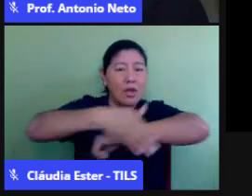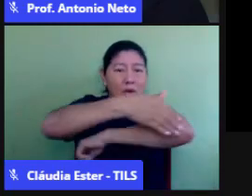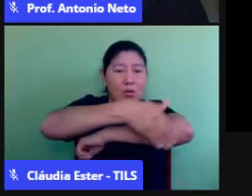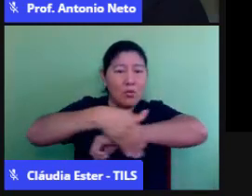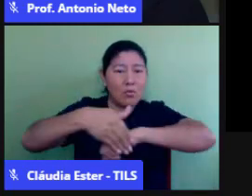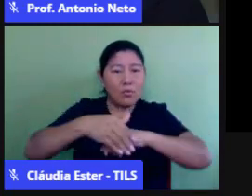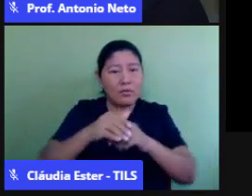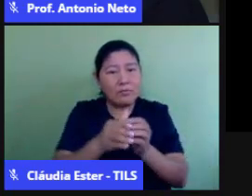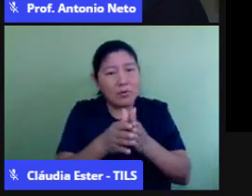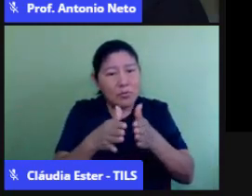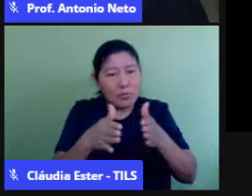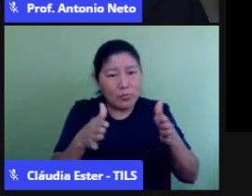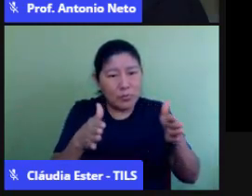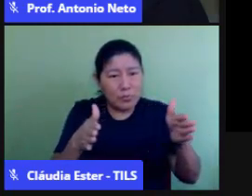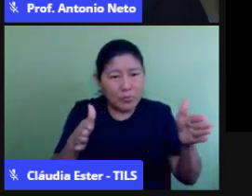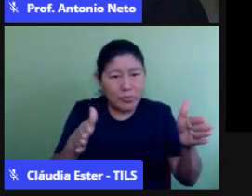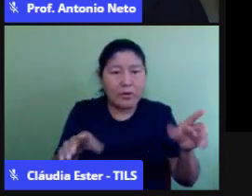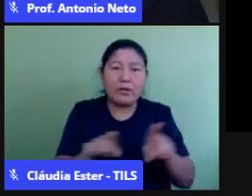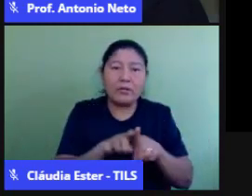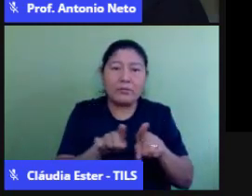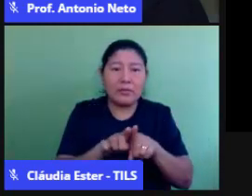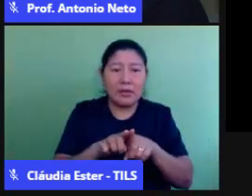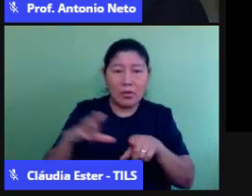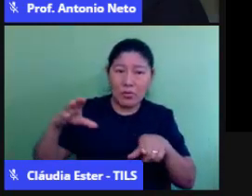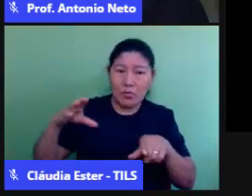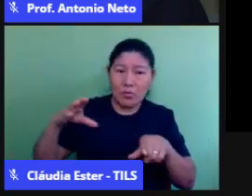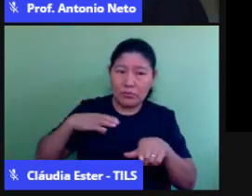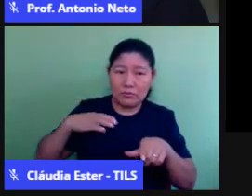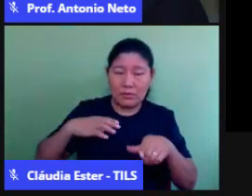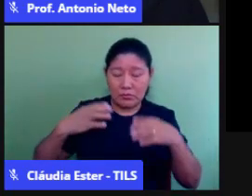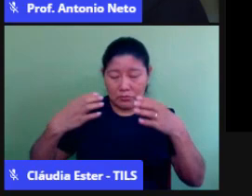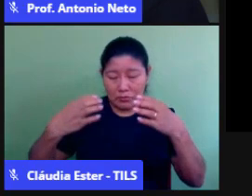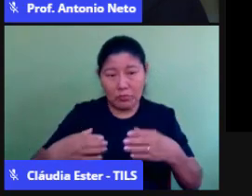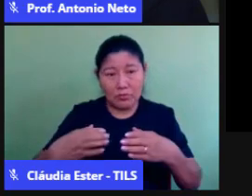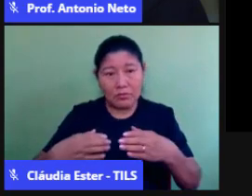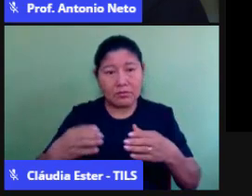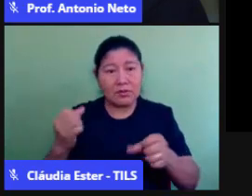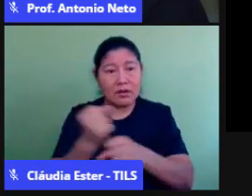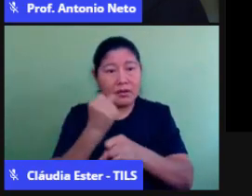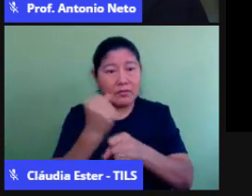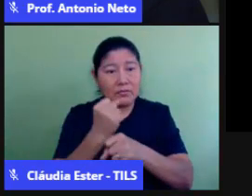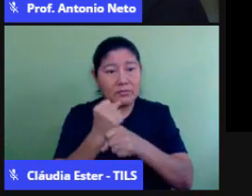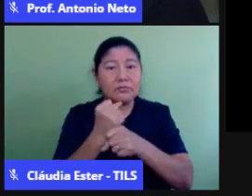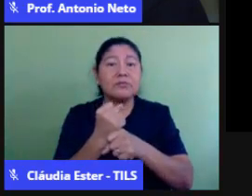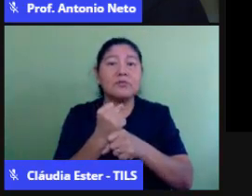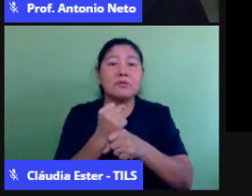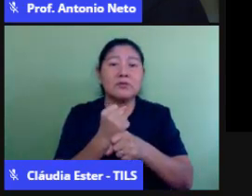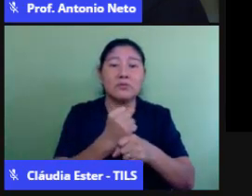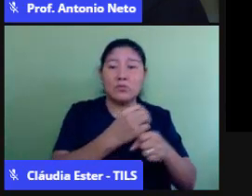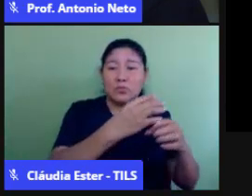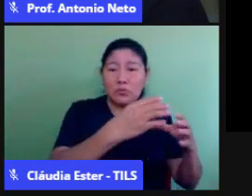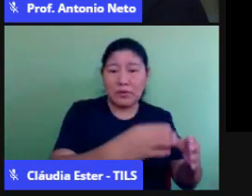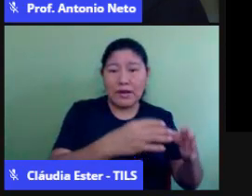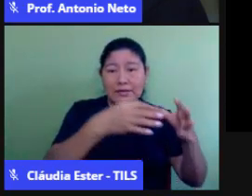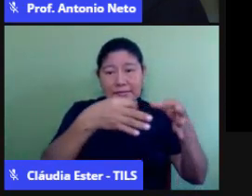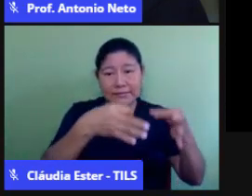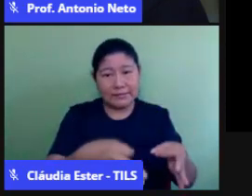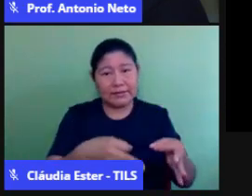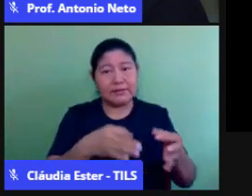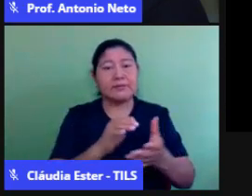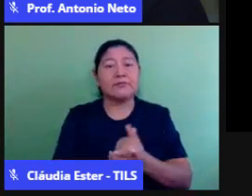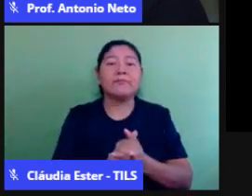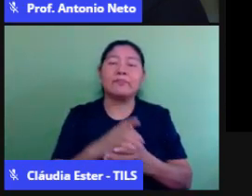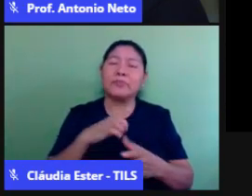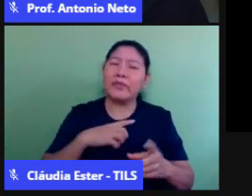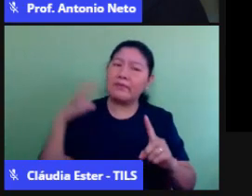centro, pensada onde iria construir essa ferrovia, né? Tivemos a influência